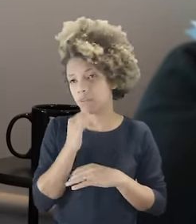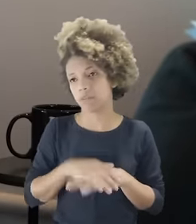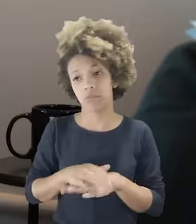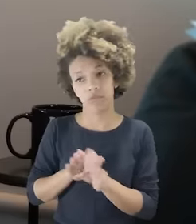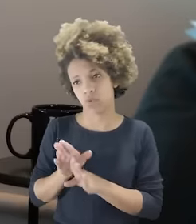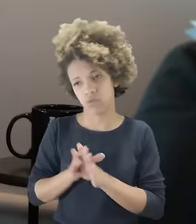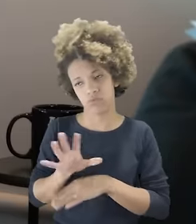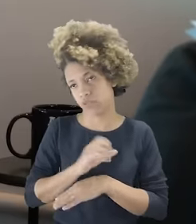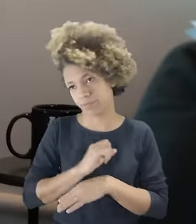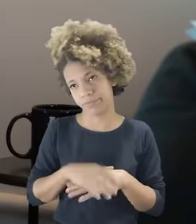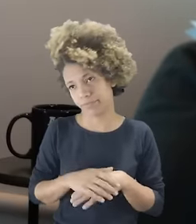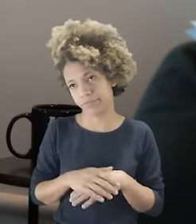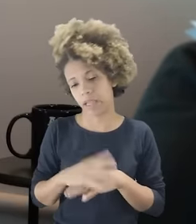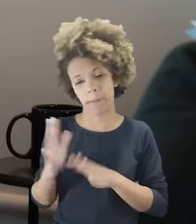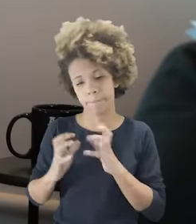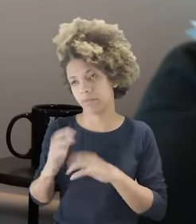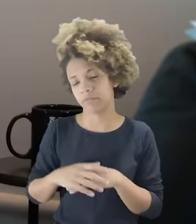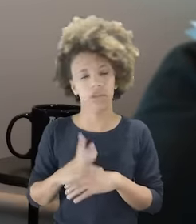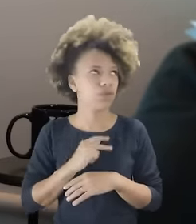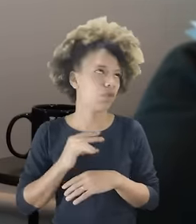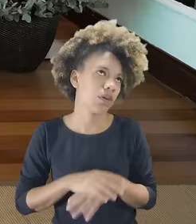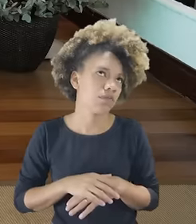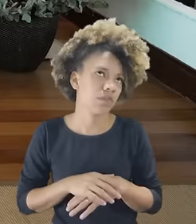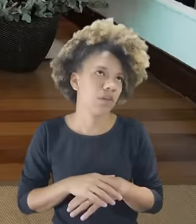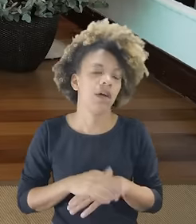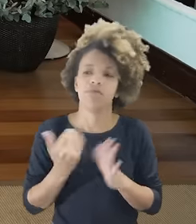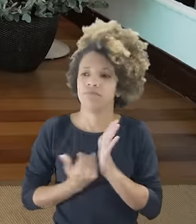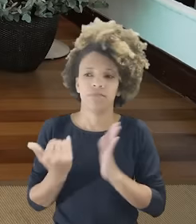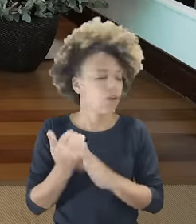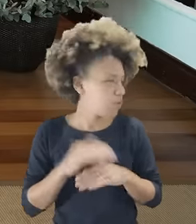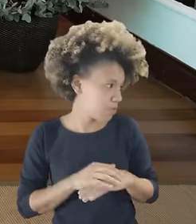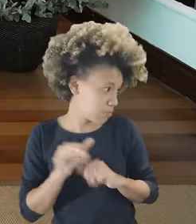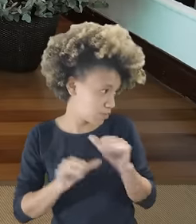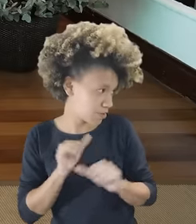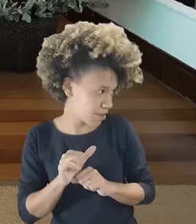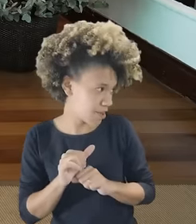coaching para mim adoraria e tal primo rico me processou Nossa serviço pra mim